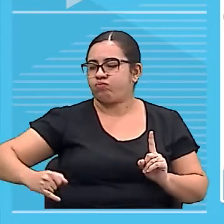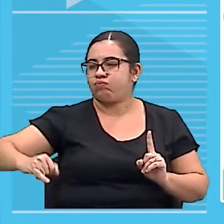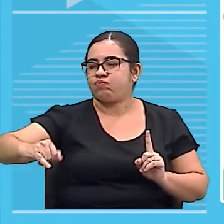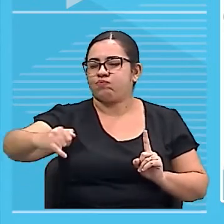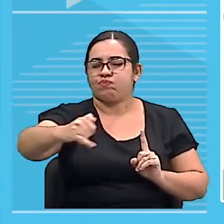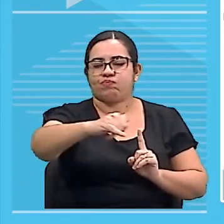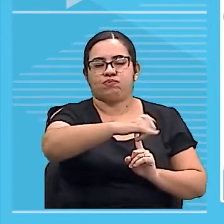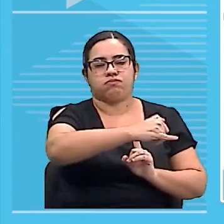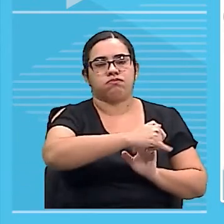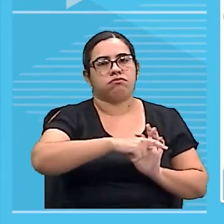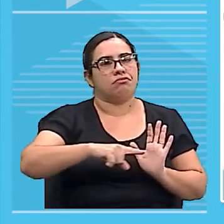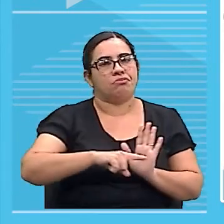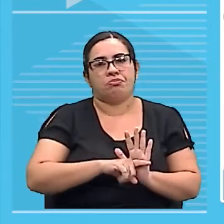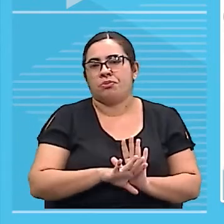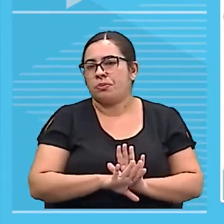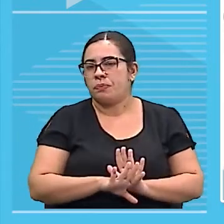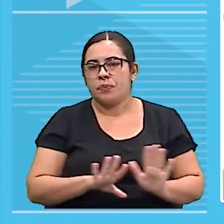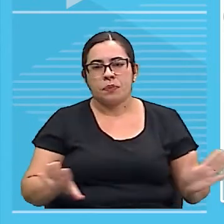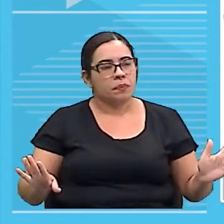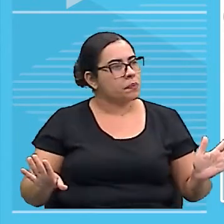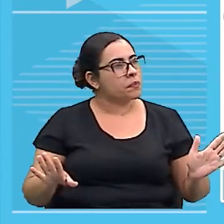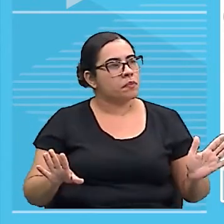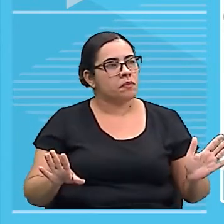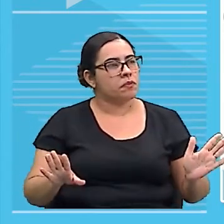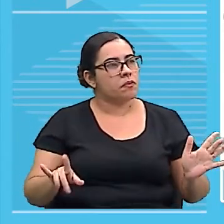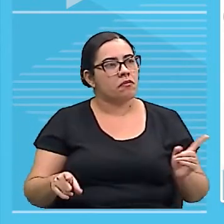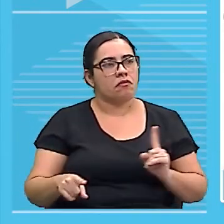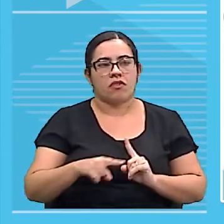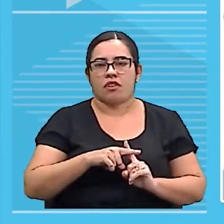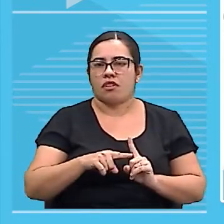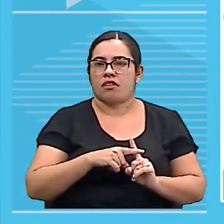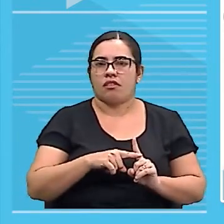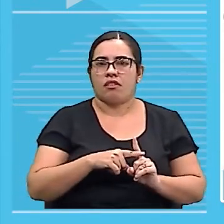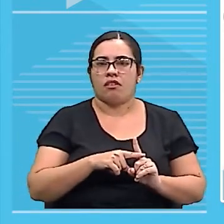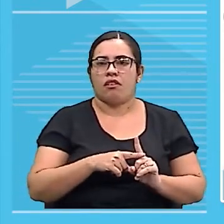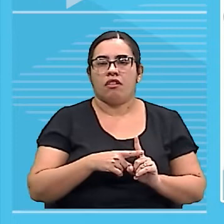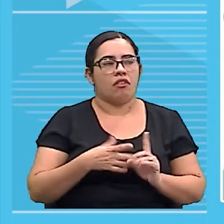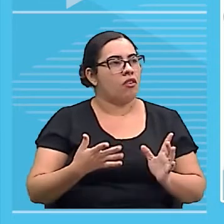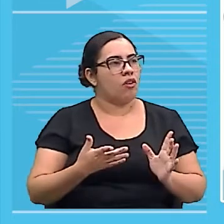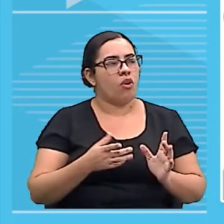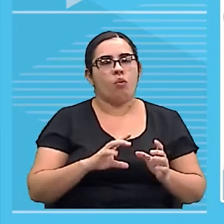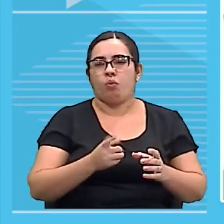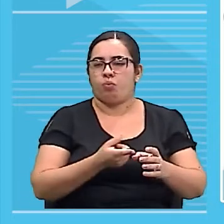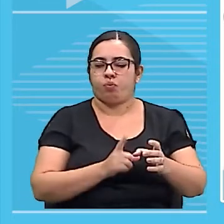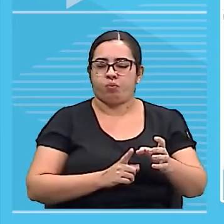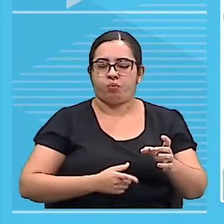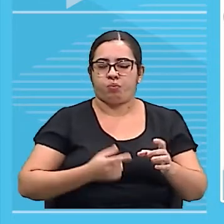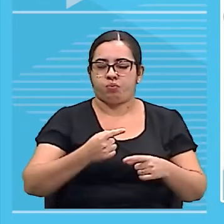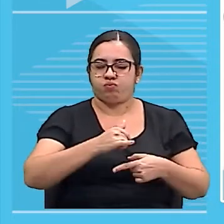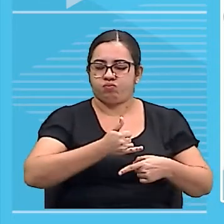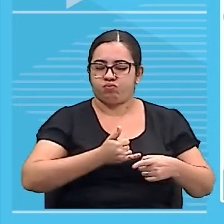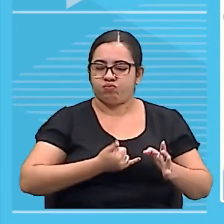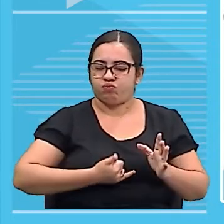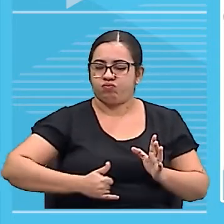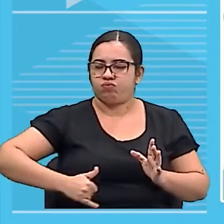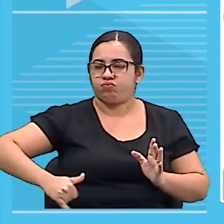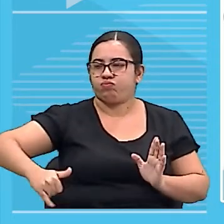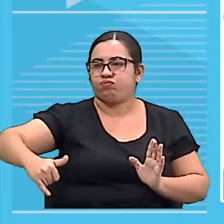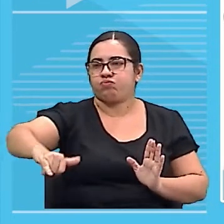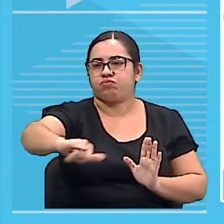e ela só pode sair do Positivo dando a volta no circuito entrando pelo